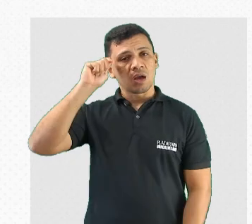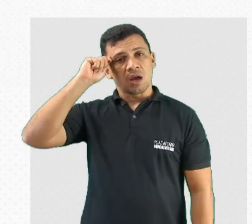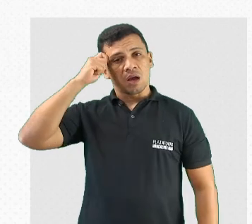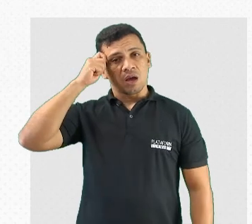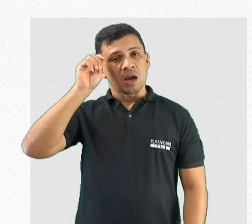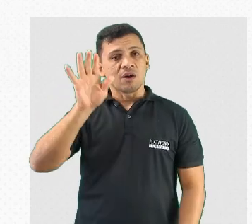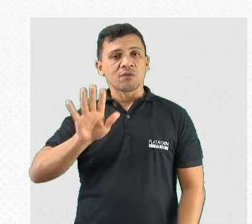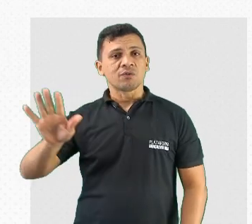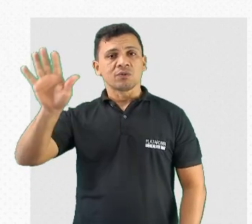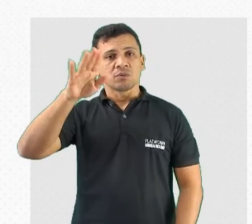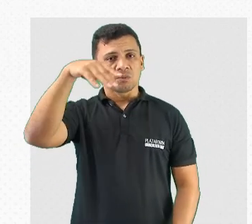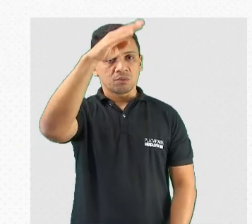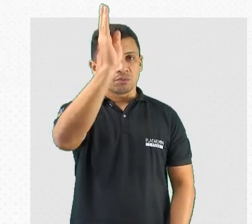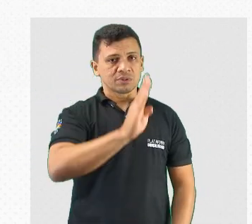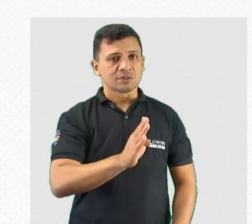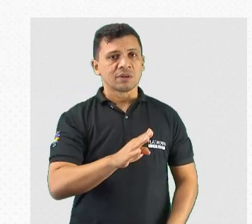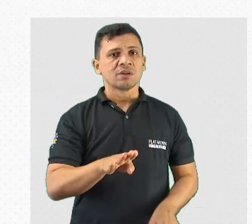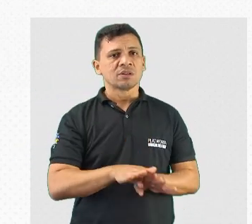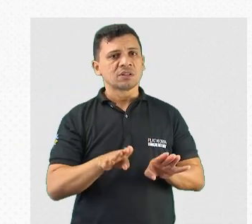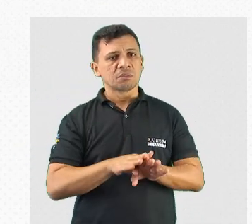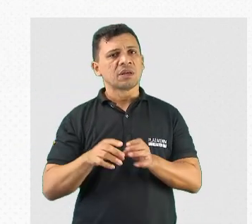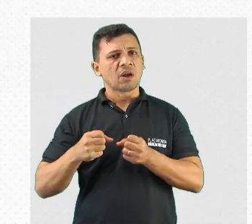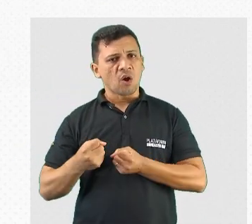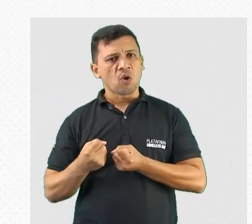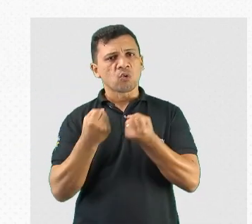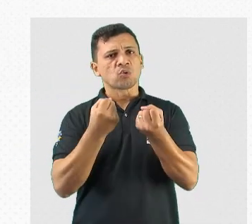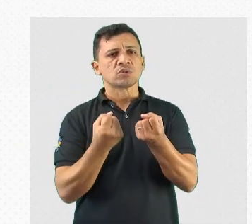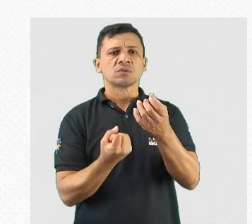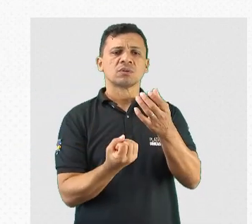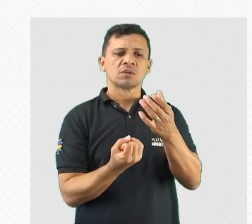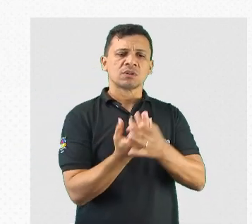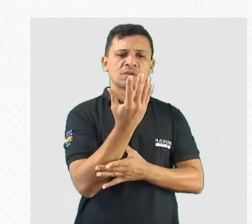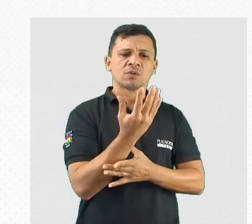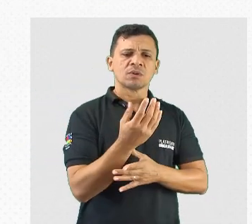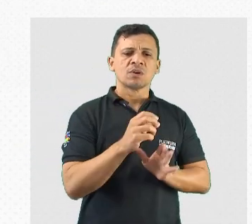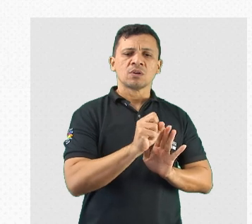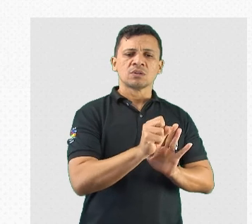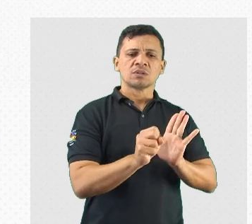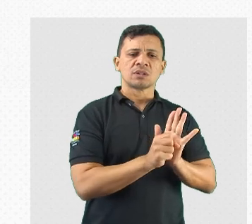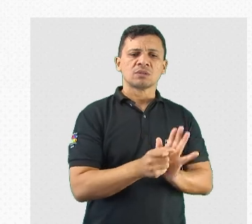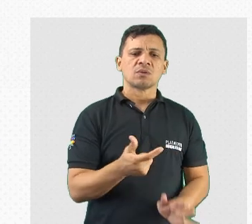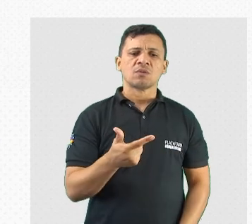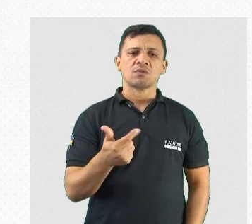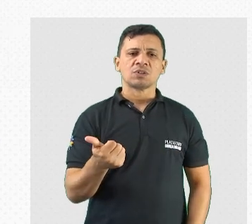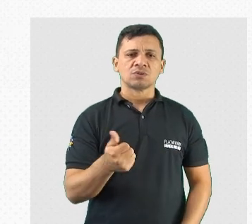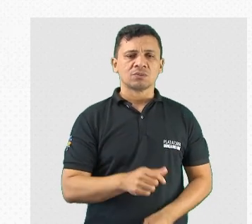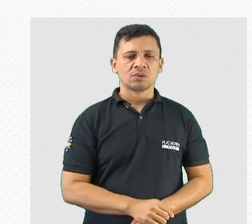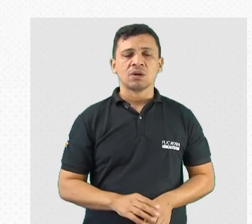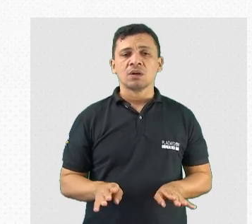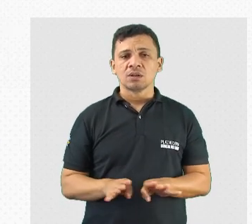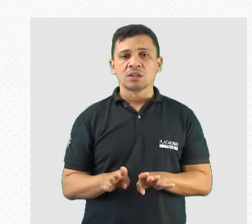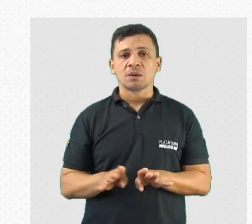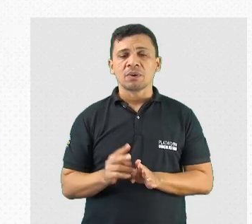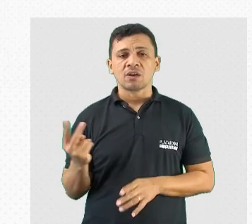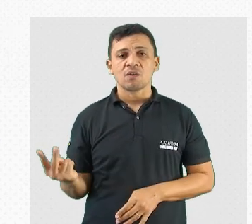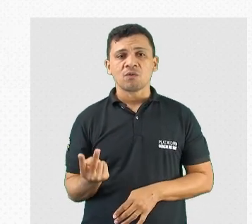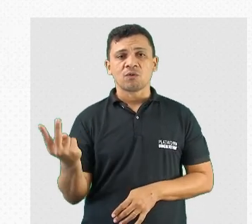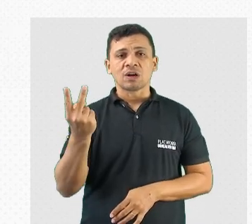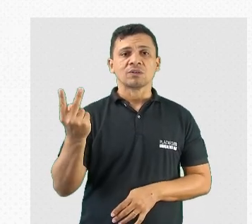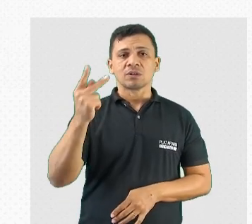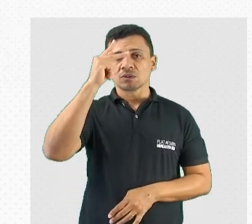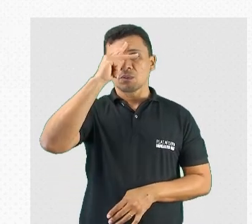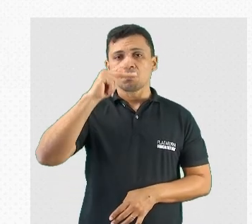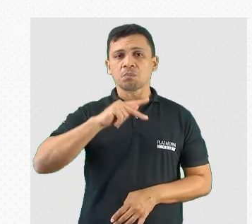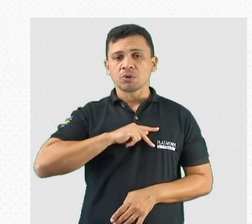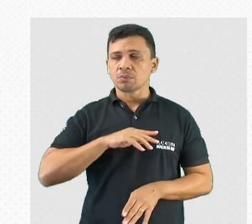a consolidação dessa formação, que eu já vou falar para vocês, né, e uma questão de autovalidação, autoconsciência, mas